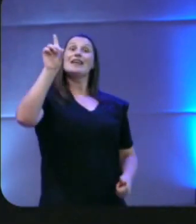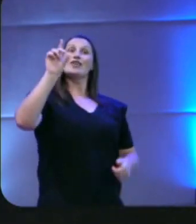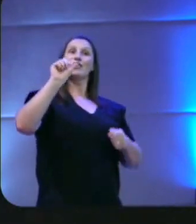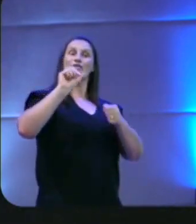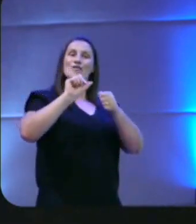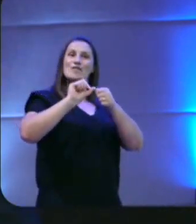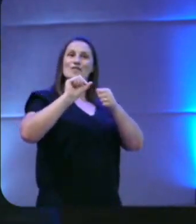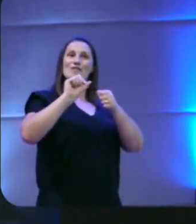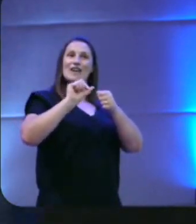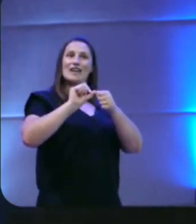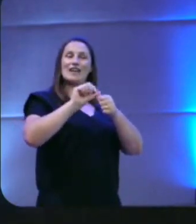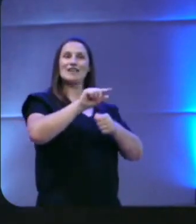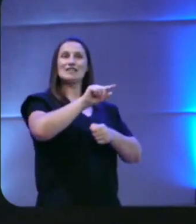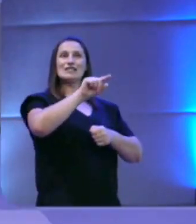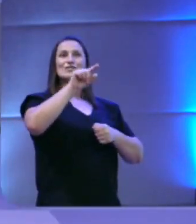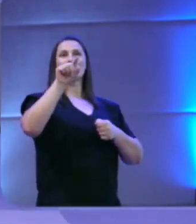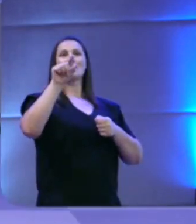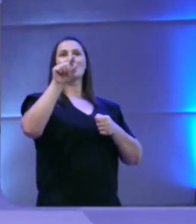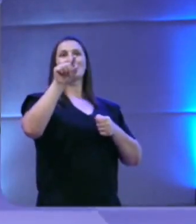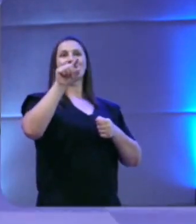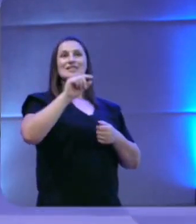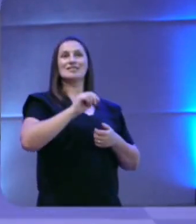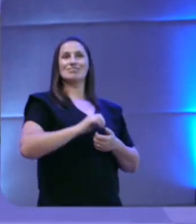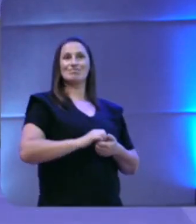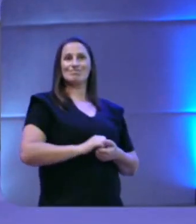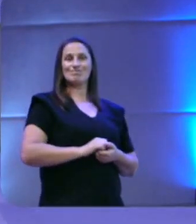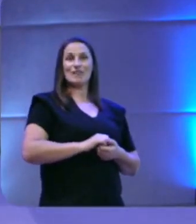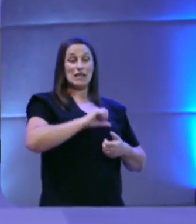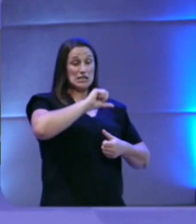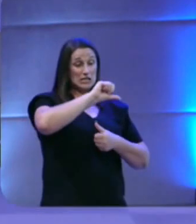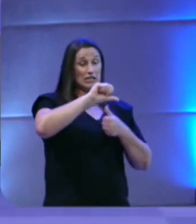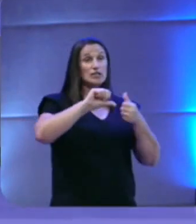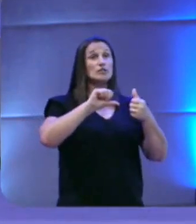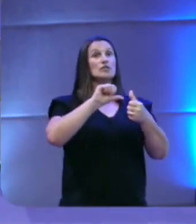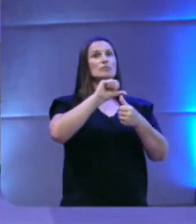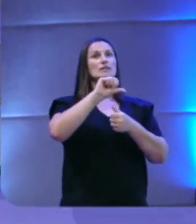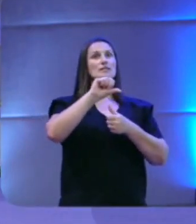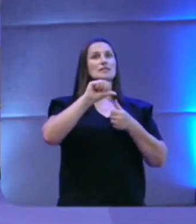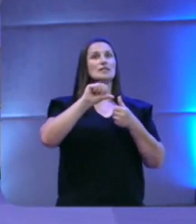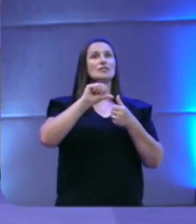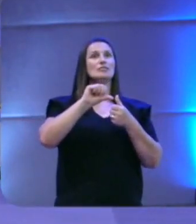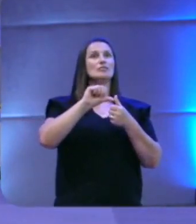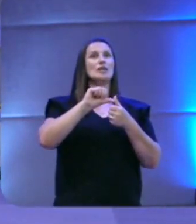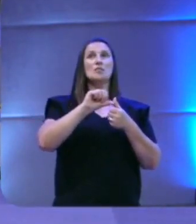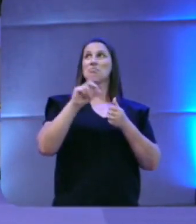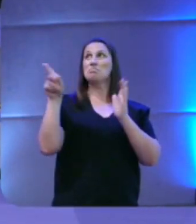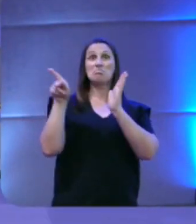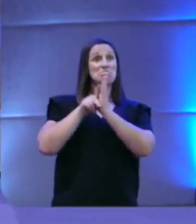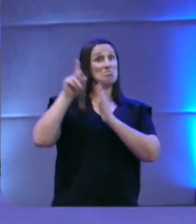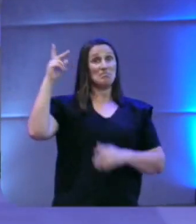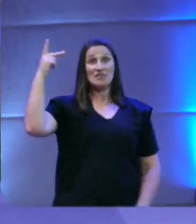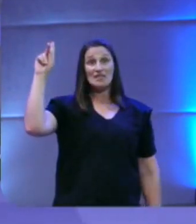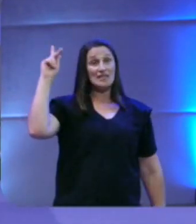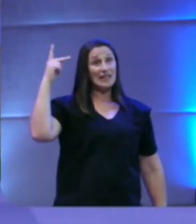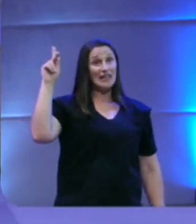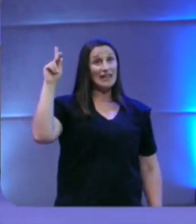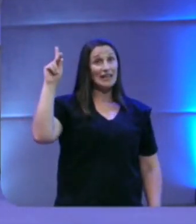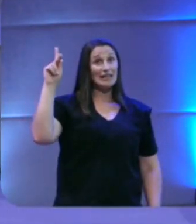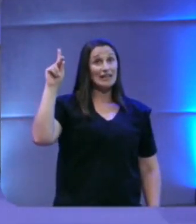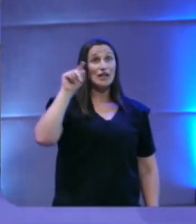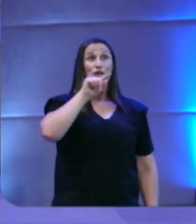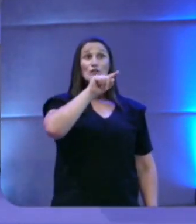vocês pescadores de homens. A transformação cabe a Jesus. O seu papel, a sua decisão é seguir